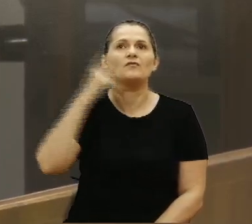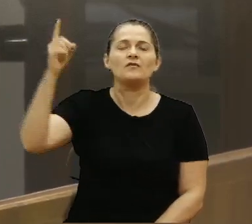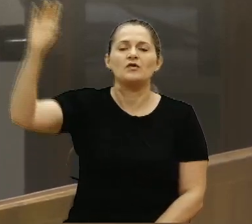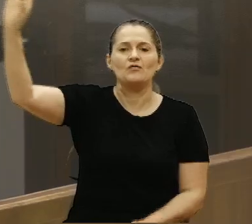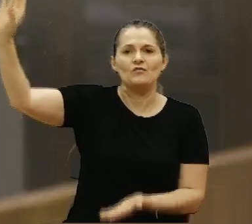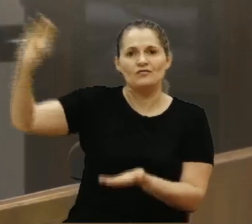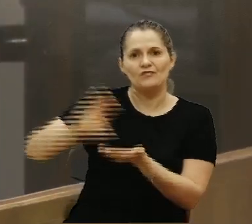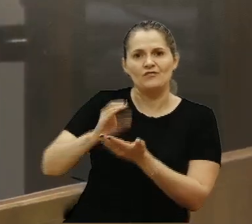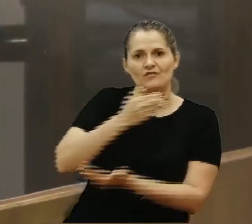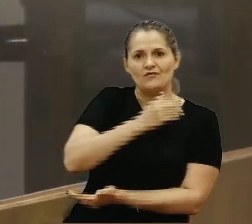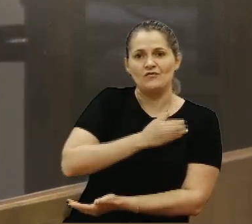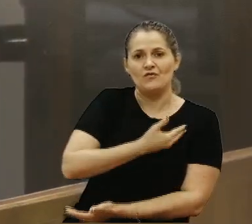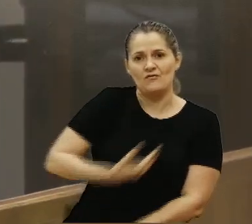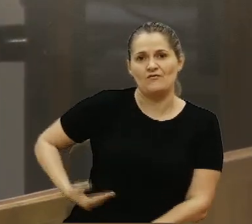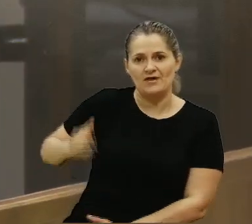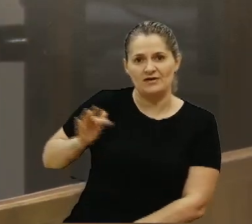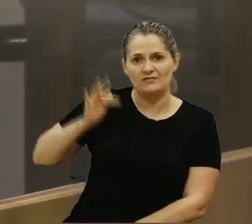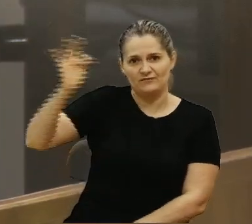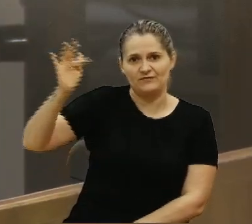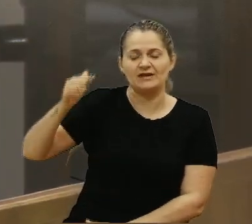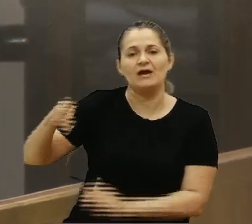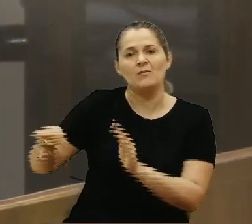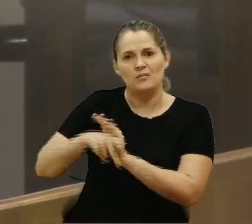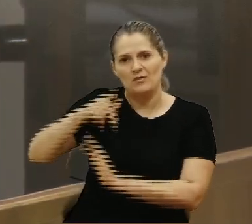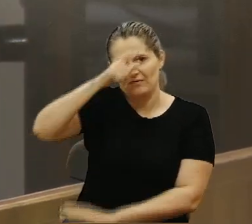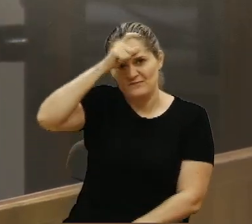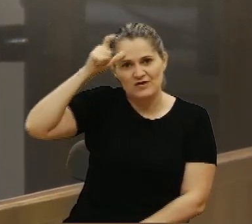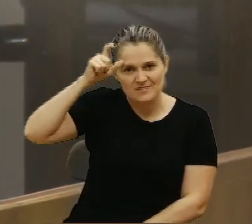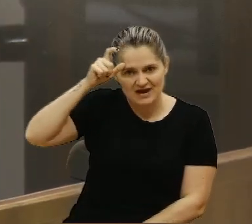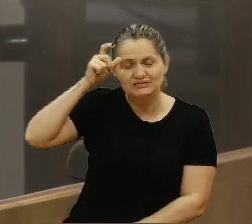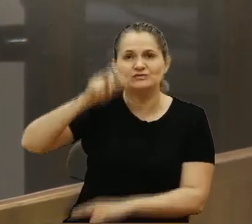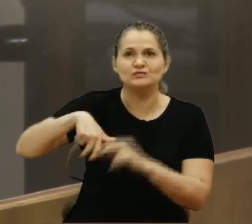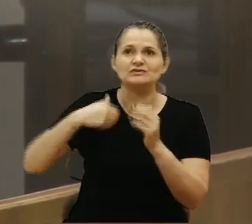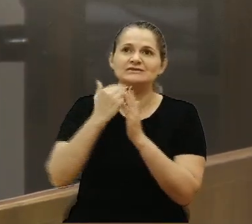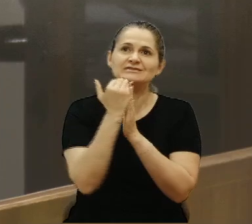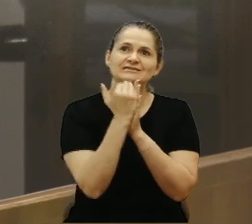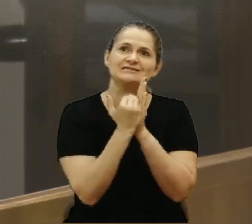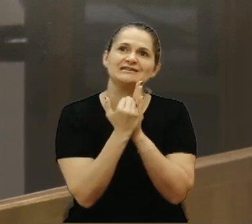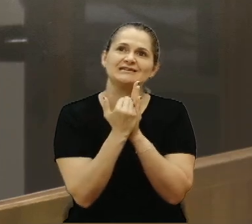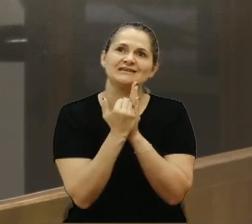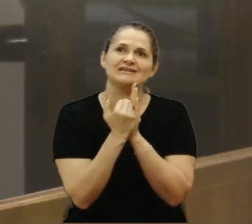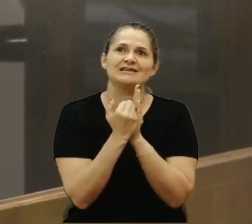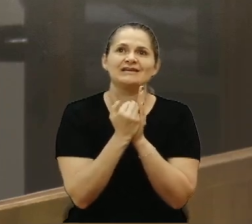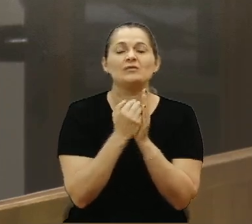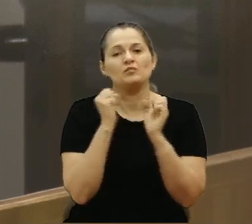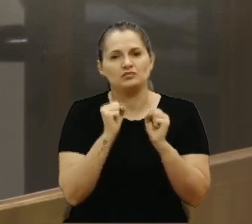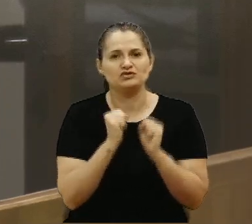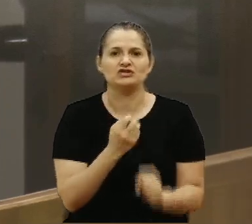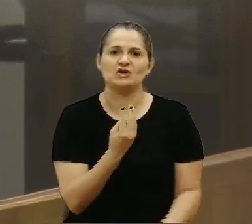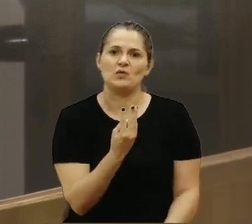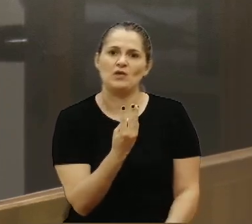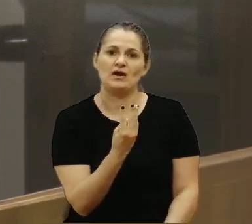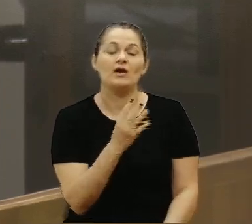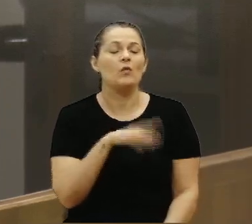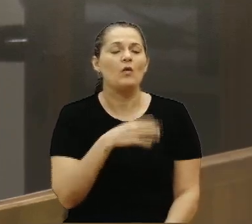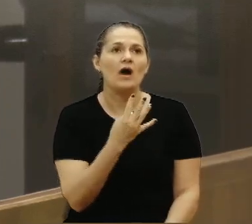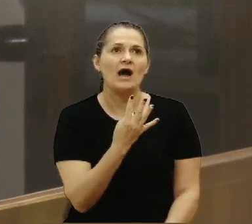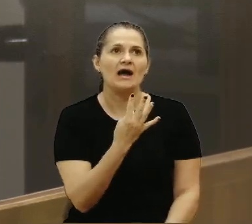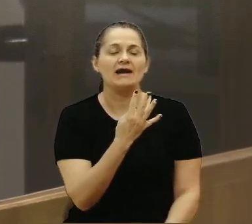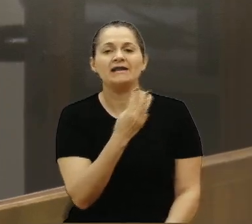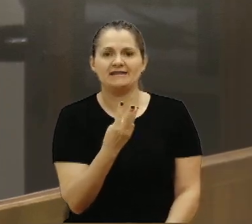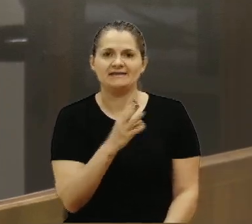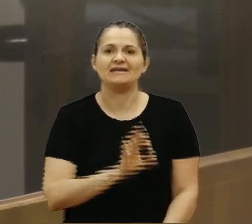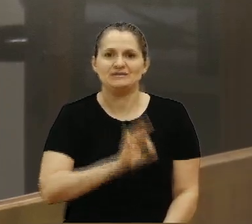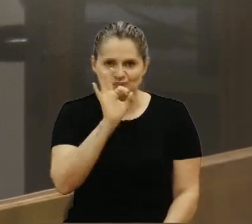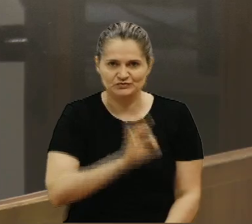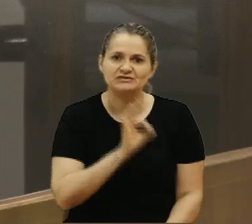para o piso da enfermagem. Então, reduzindo um pouco, ficaria em 43% a despesa com